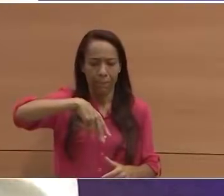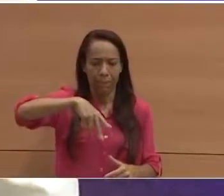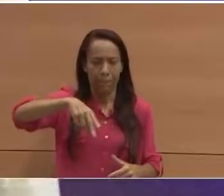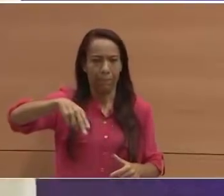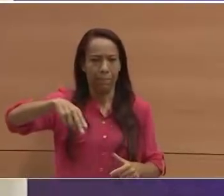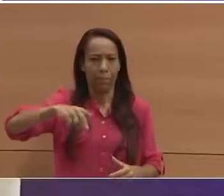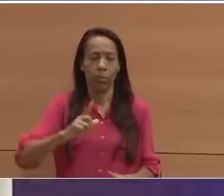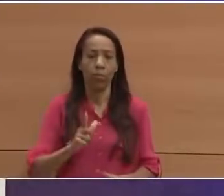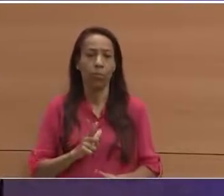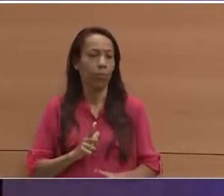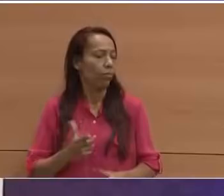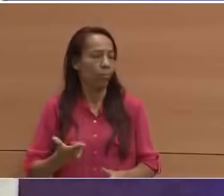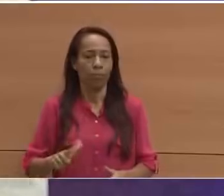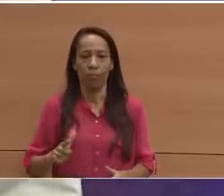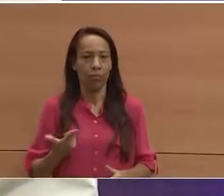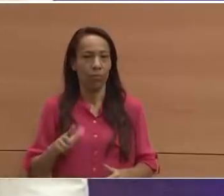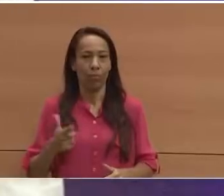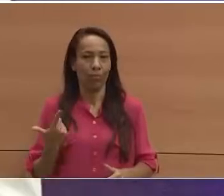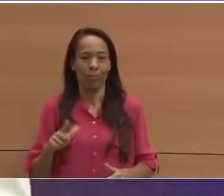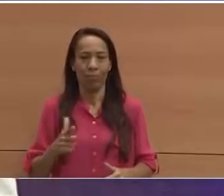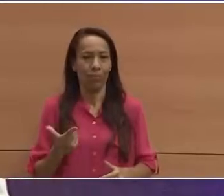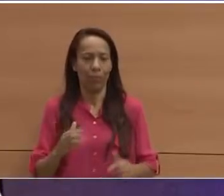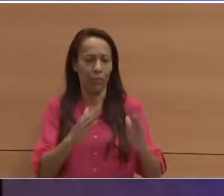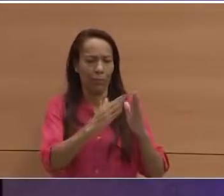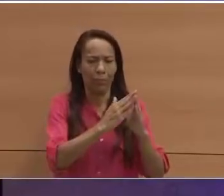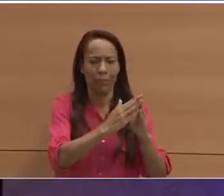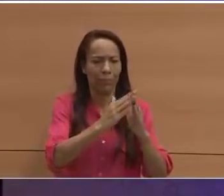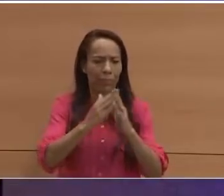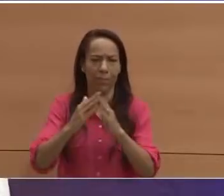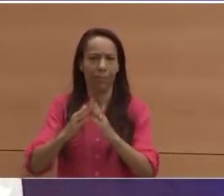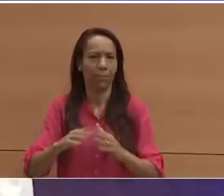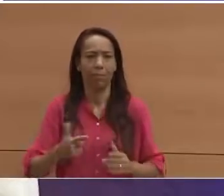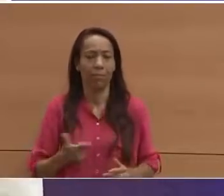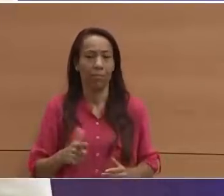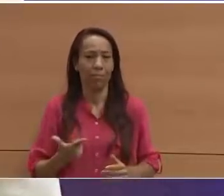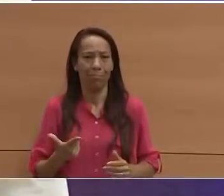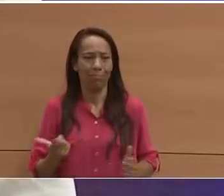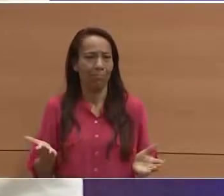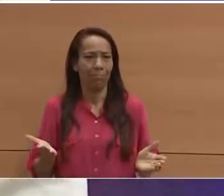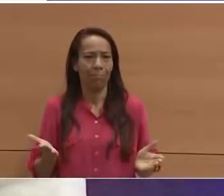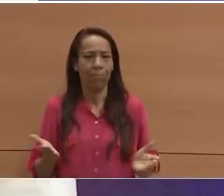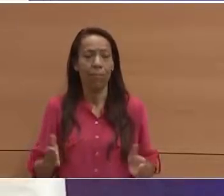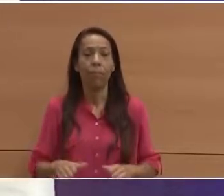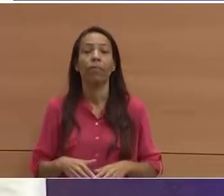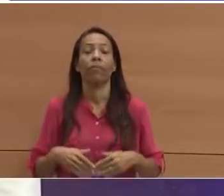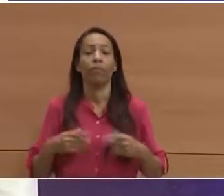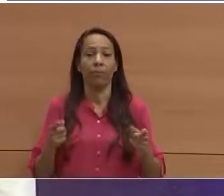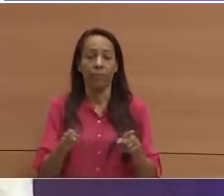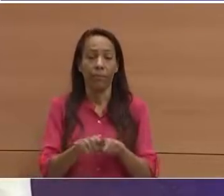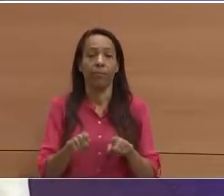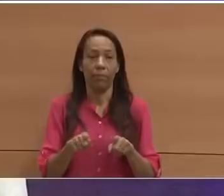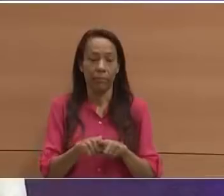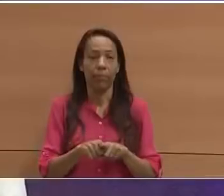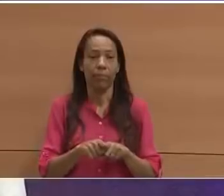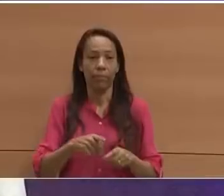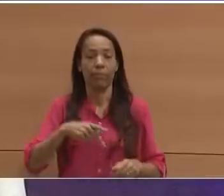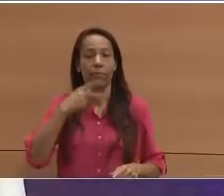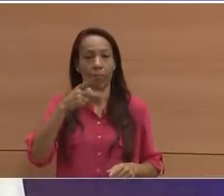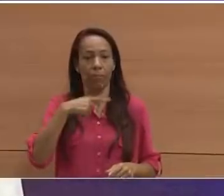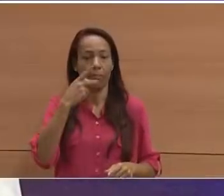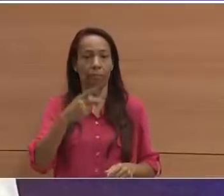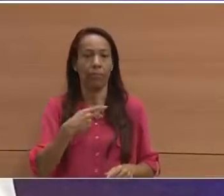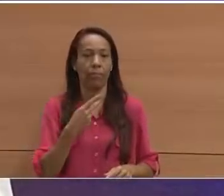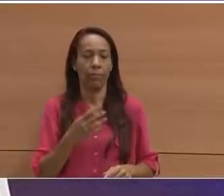Ele não tinha esse número, dezenas de milhares. E ainda falaram para ele que todos eram zelosos